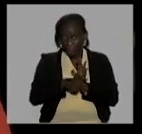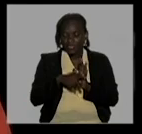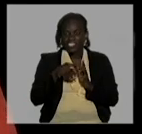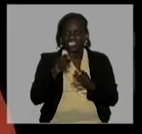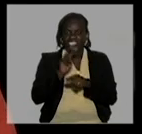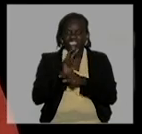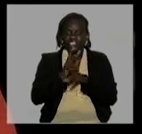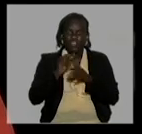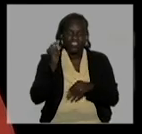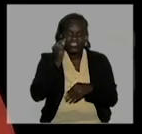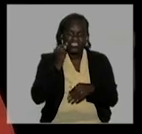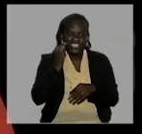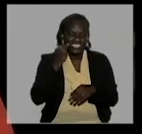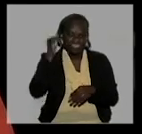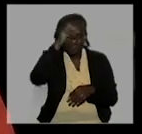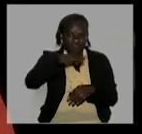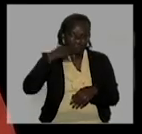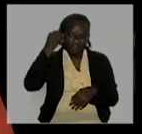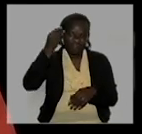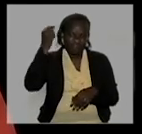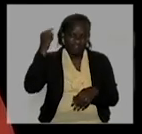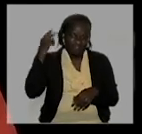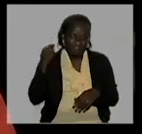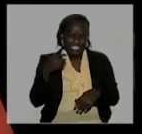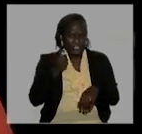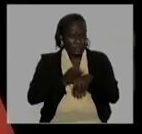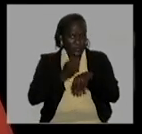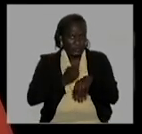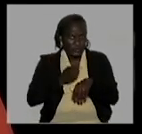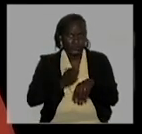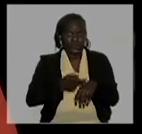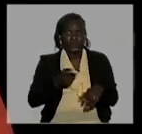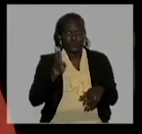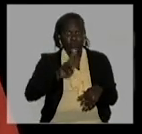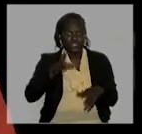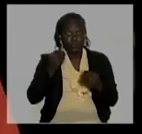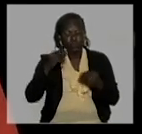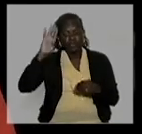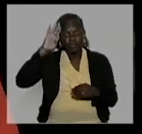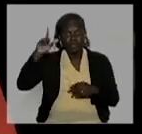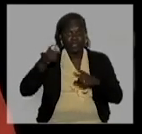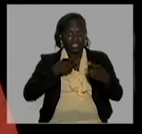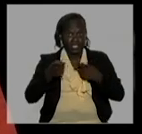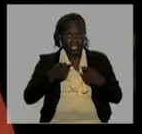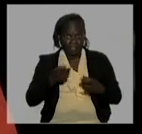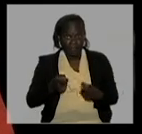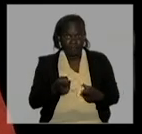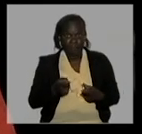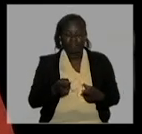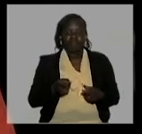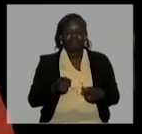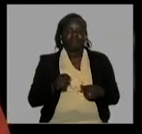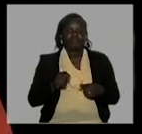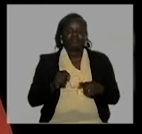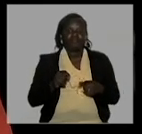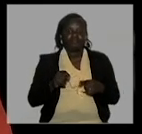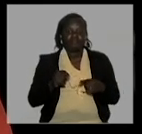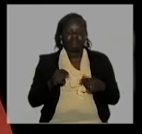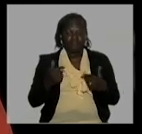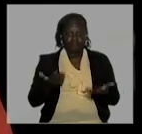fusquinha das câmeras na época, né? Uma câmera resistente, muito usada principalmente em